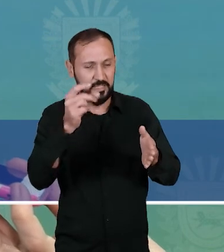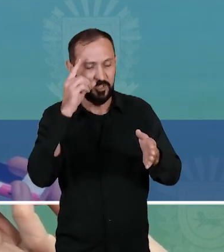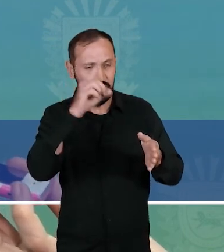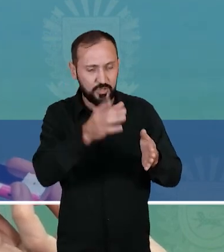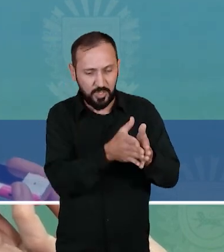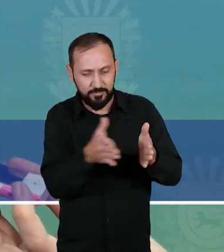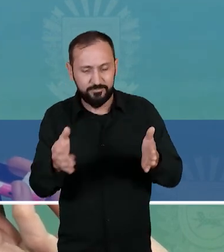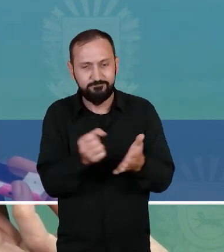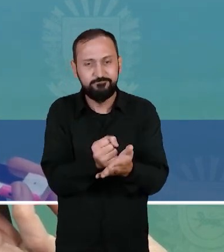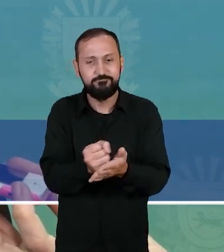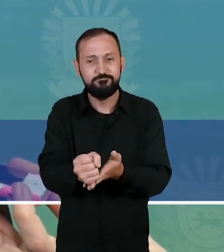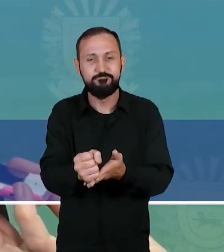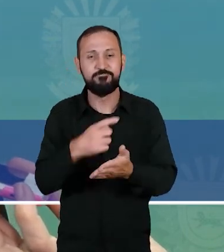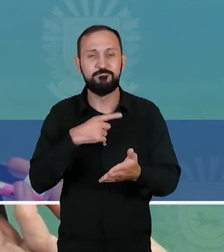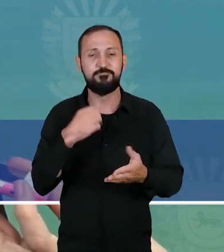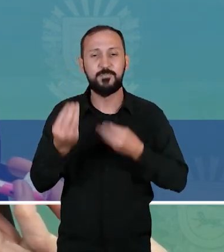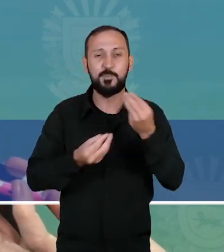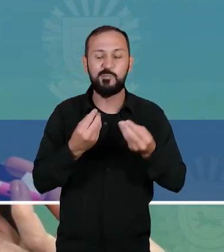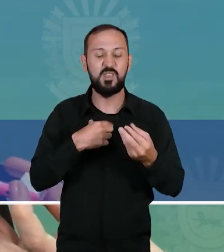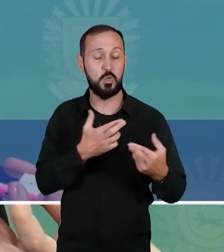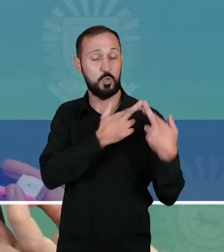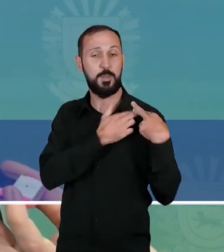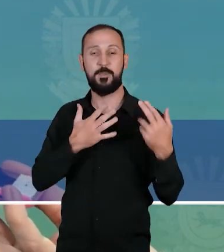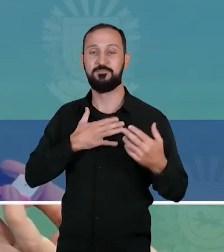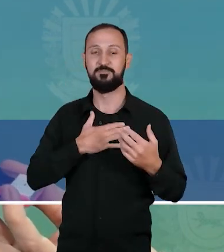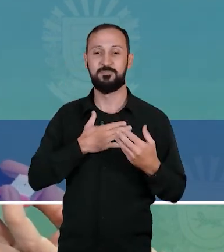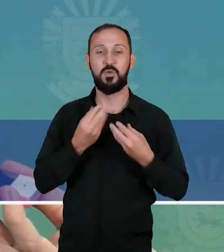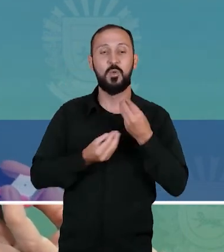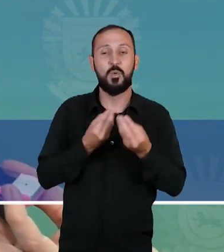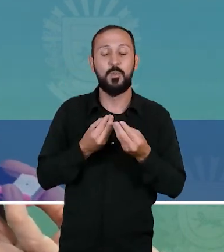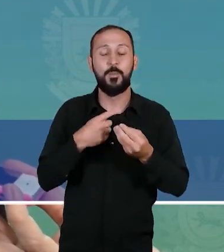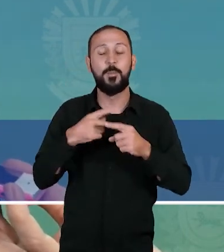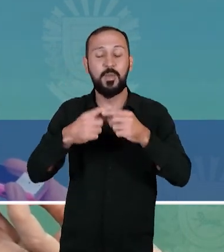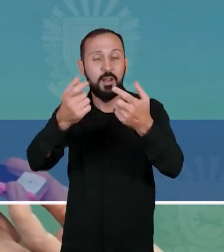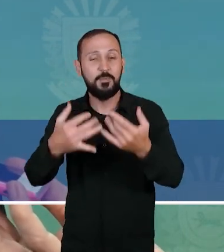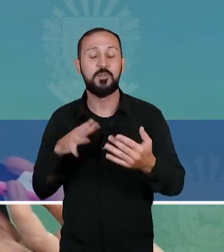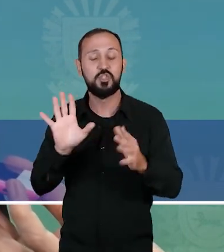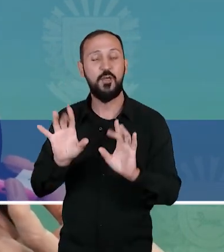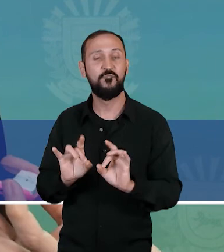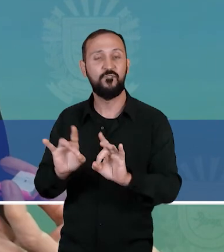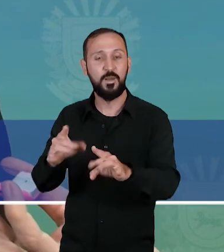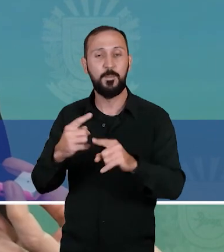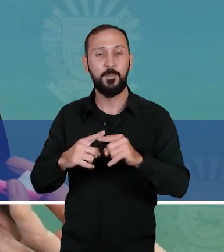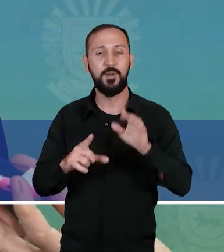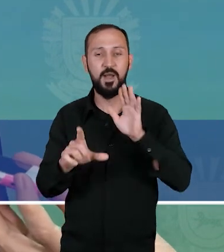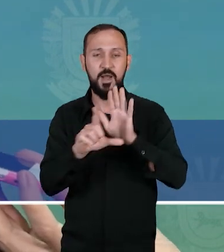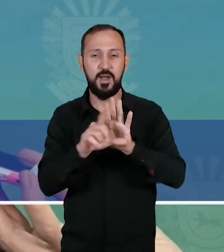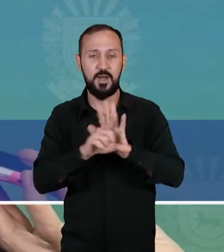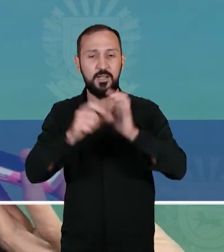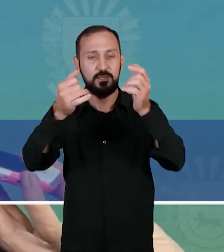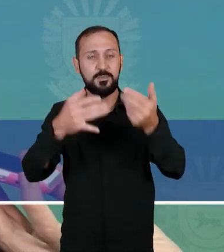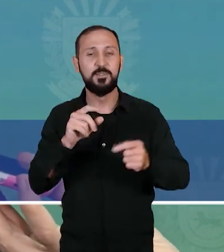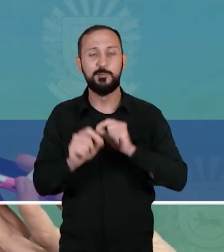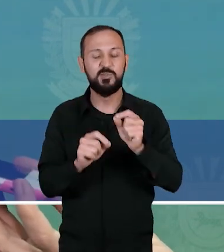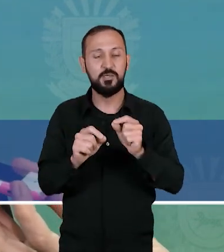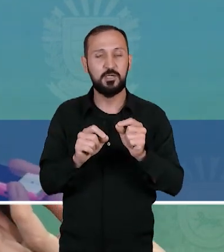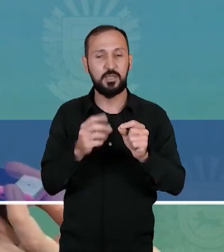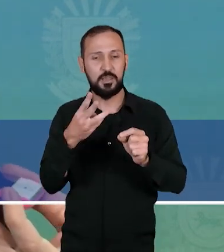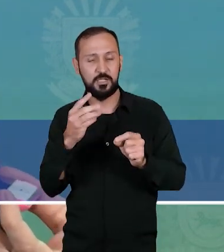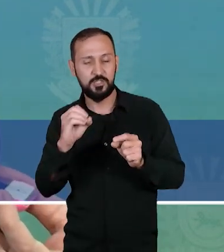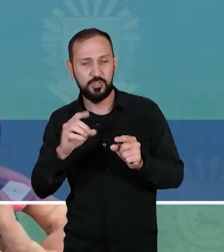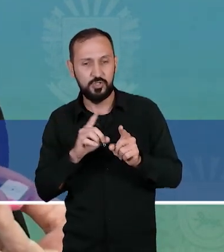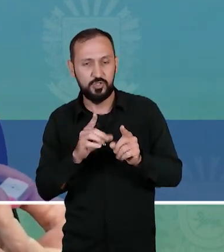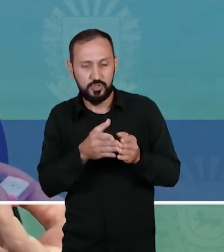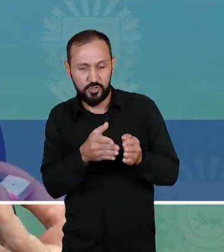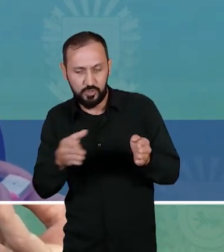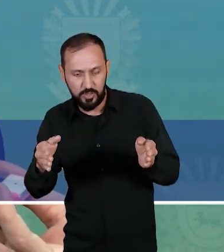de 30 dias, e vou ficar responsável pelos tributos, porque eu não entrei com alegação de venda. A minha lei diz que